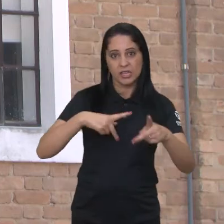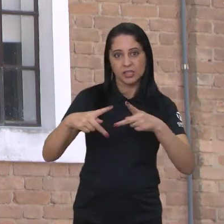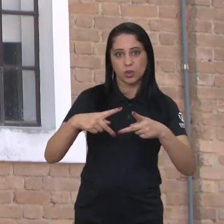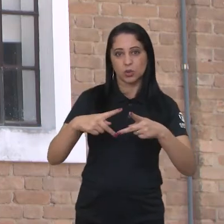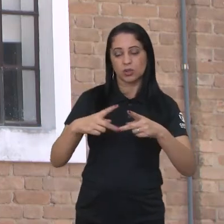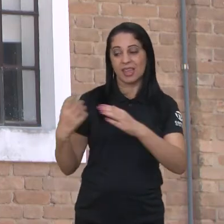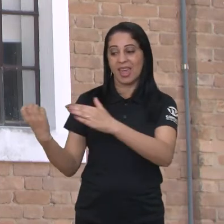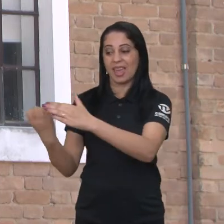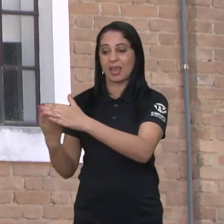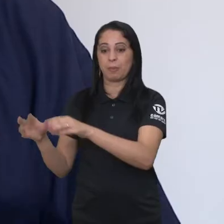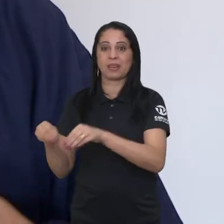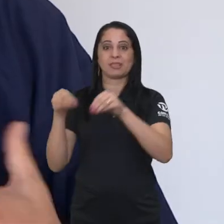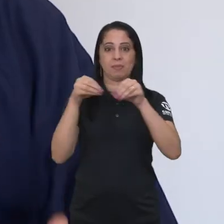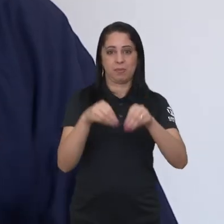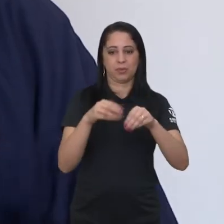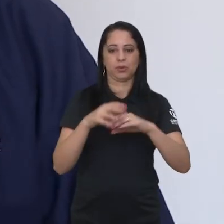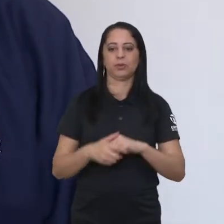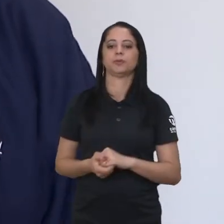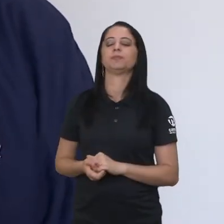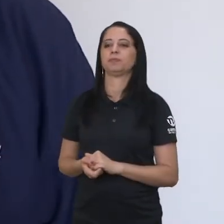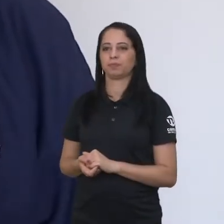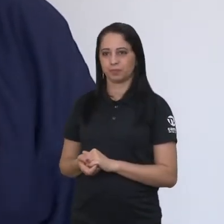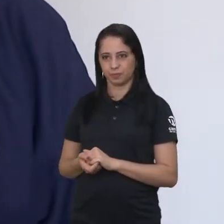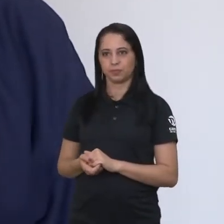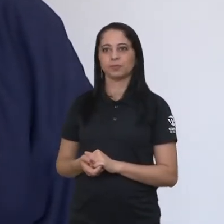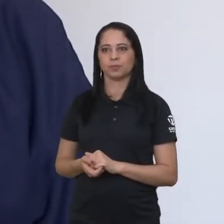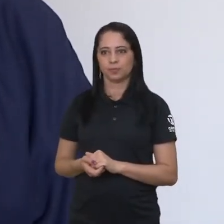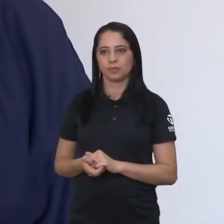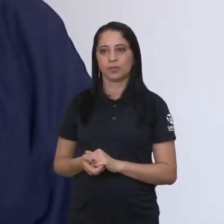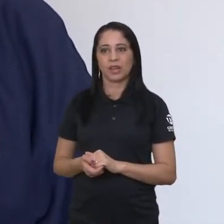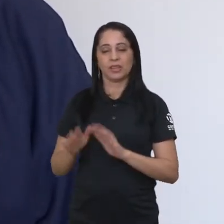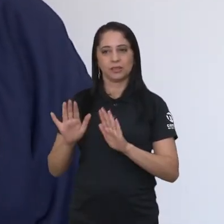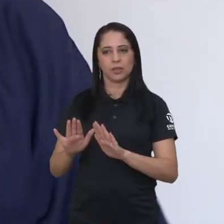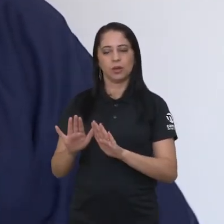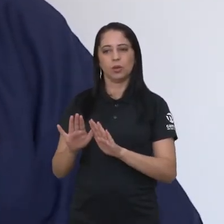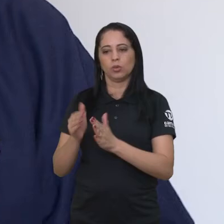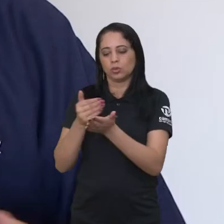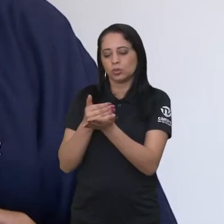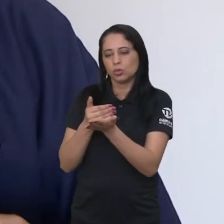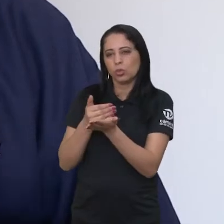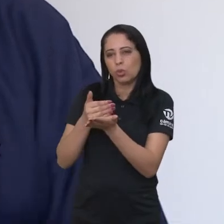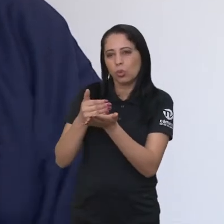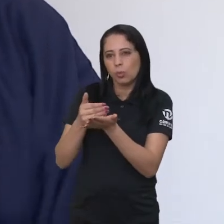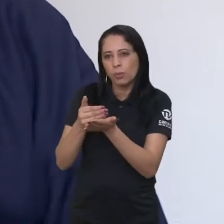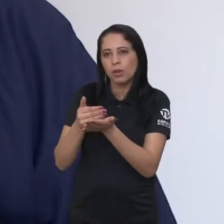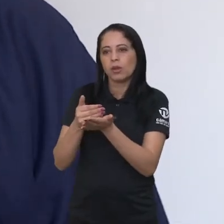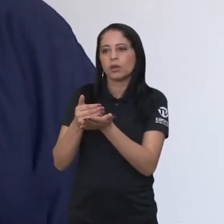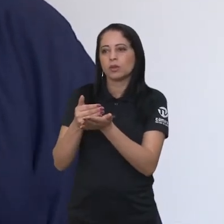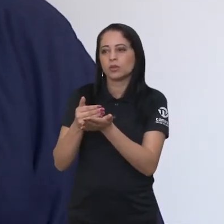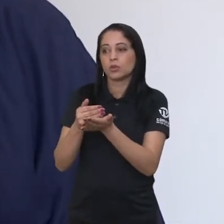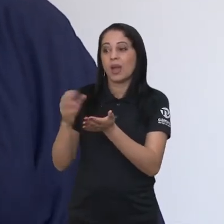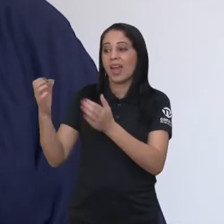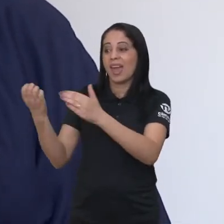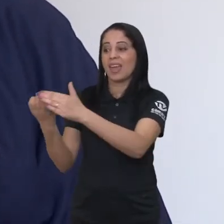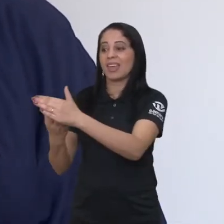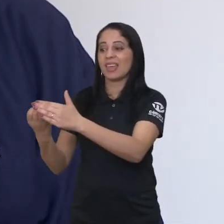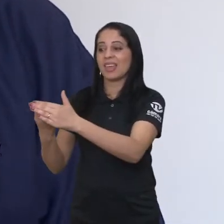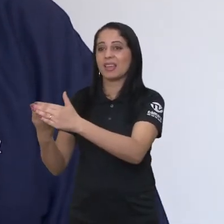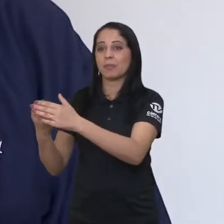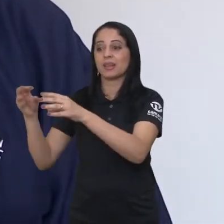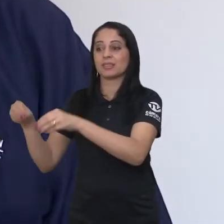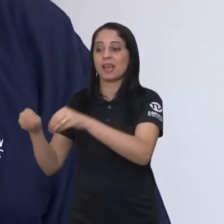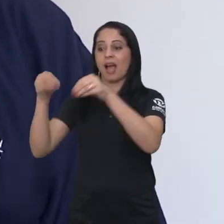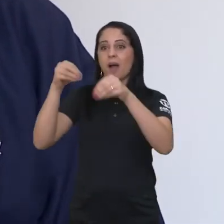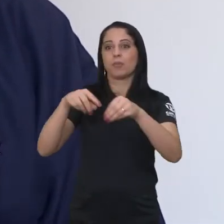instalação da Casa do Café. E desde o início da operação na Casa do Café, a gente teve a felicidade de atrair um conjunto de empresas